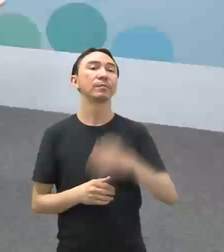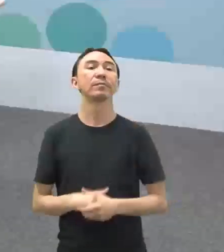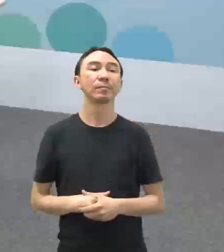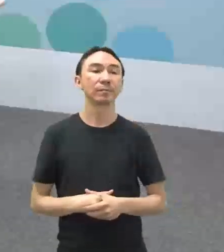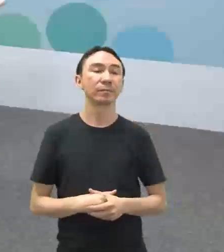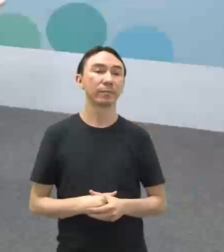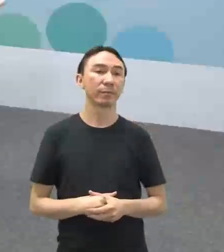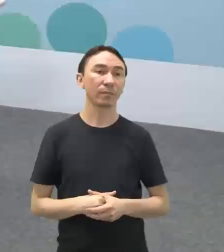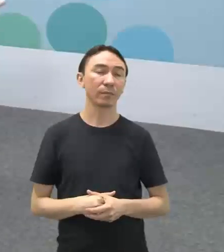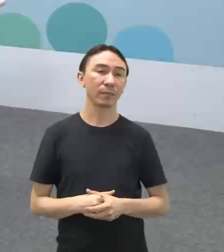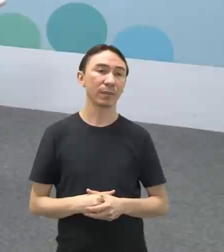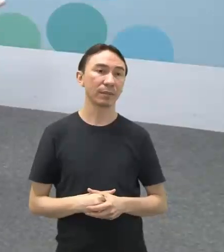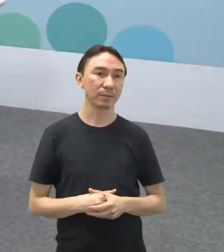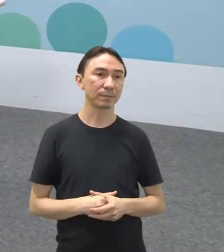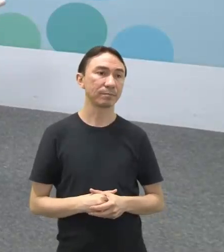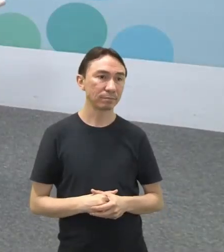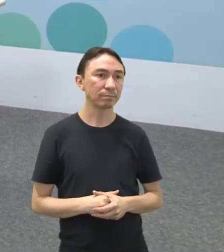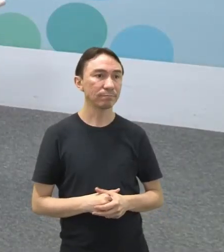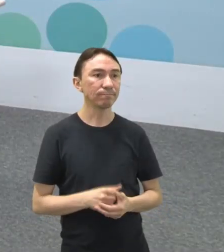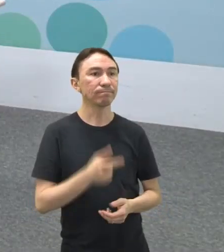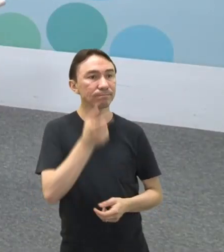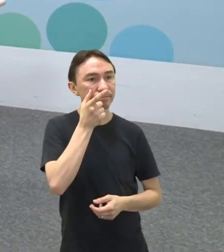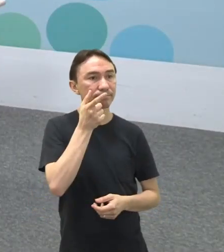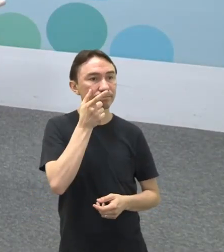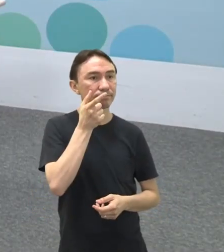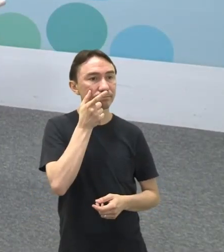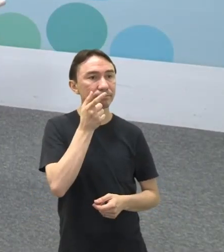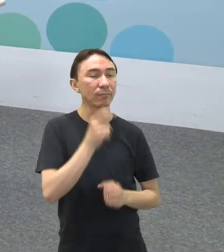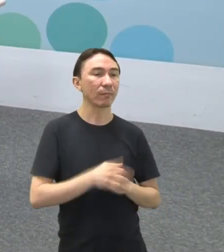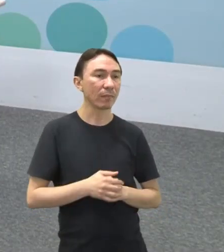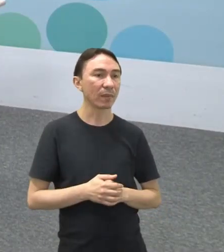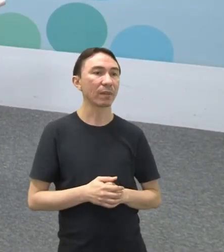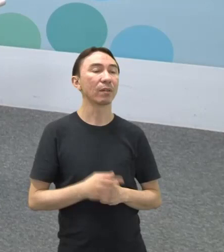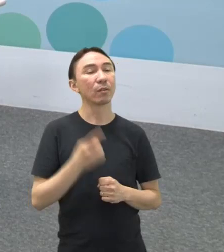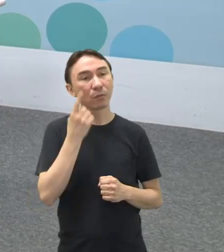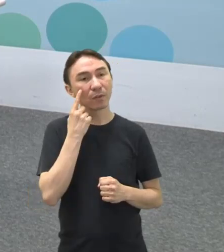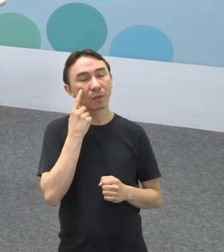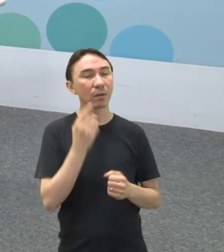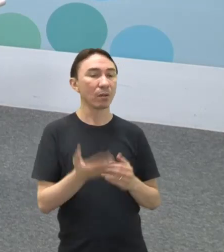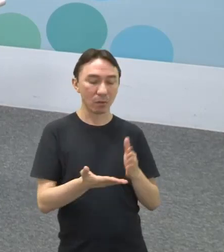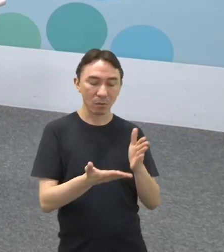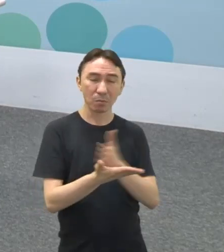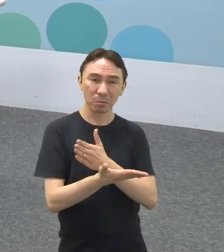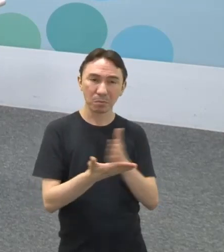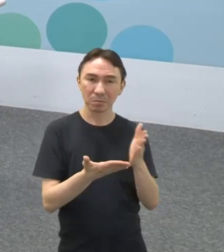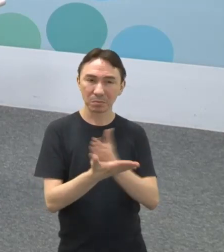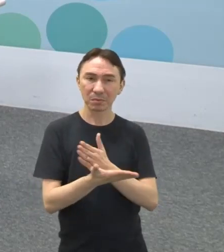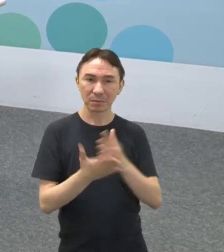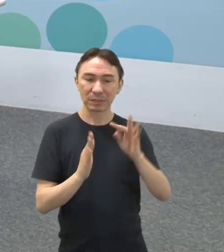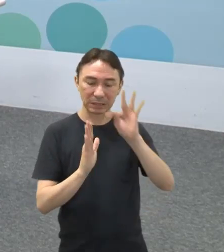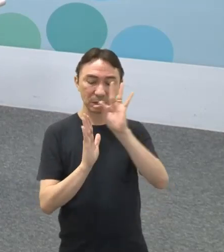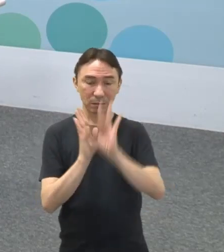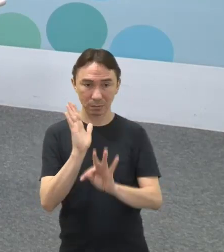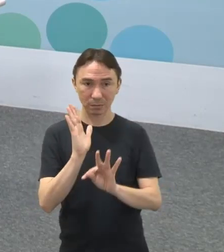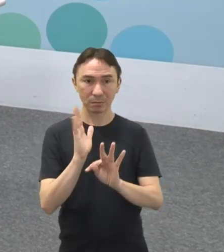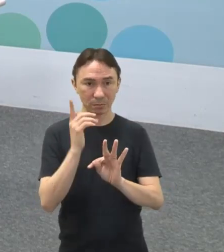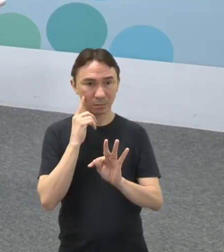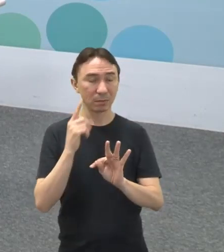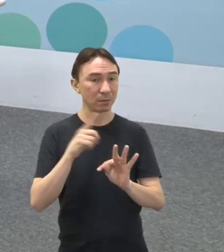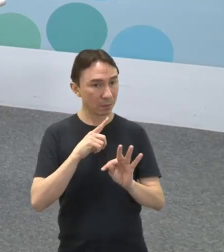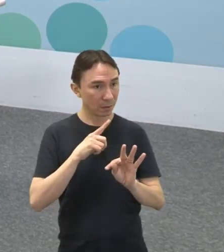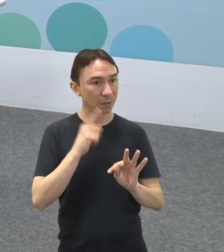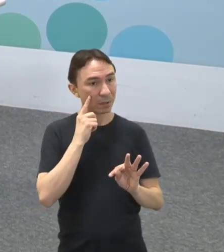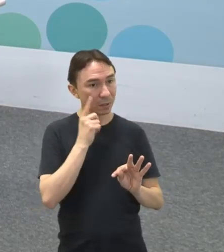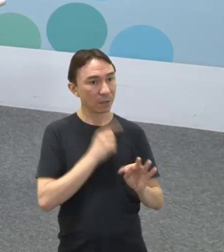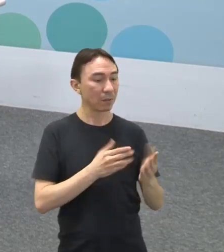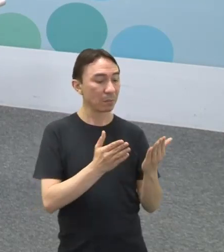interessante e vamos destacar alguns textos retirados nas do emai no qual ele já está